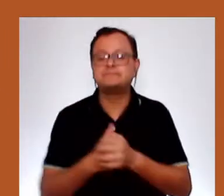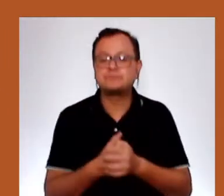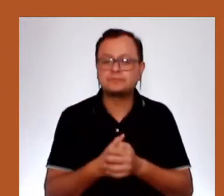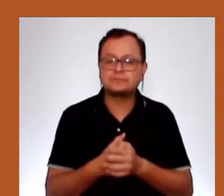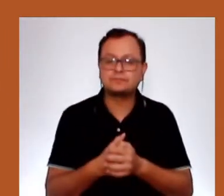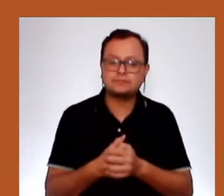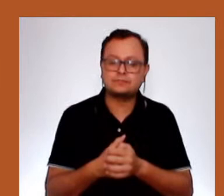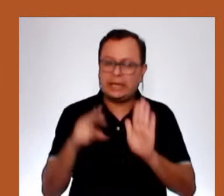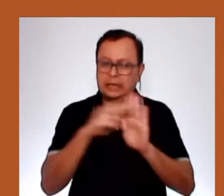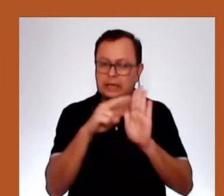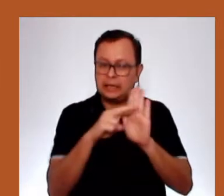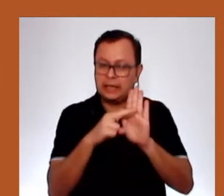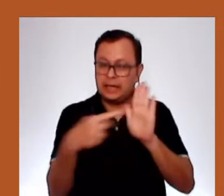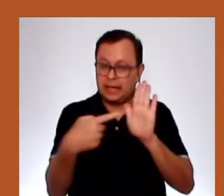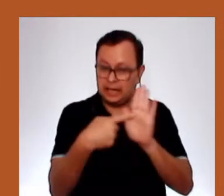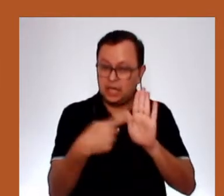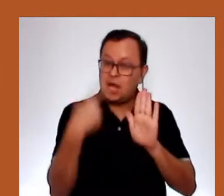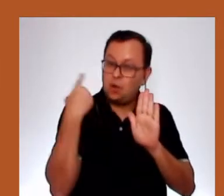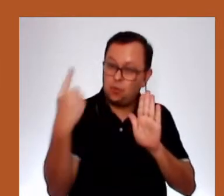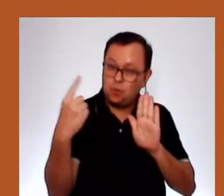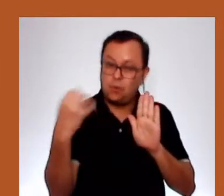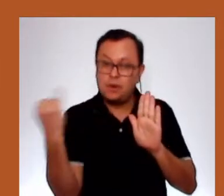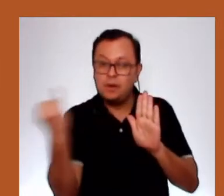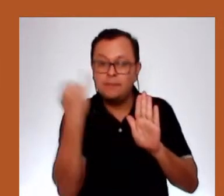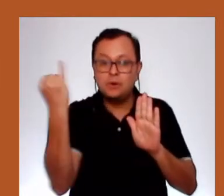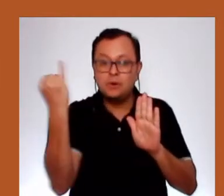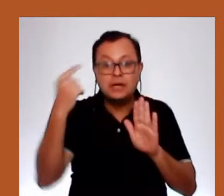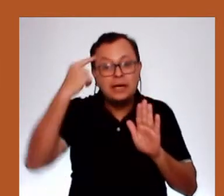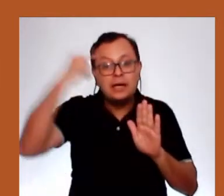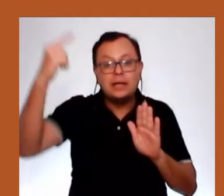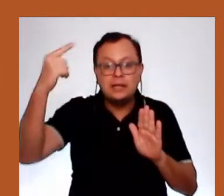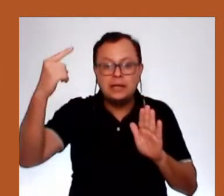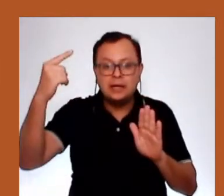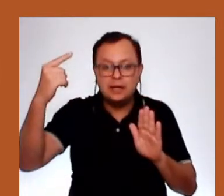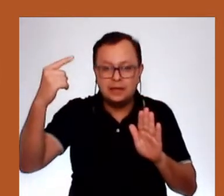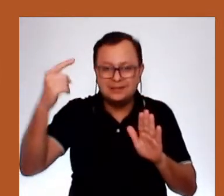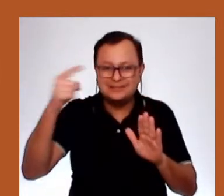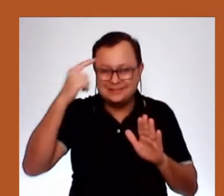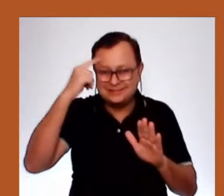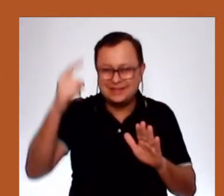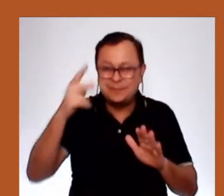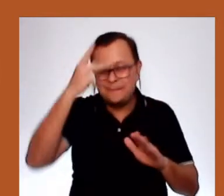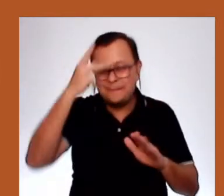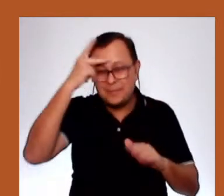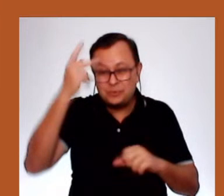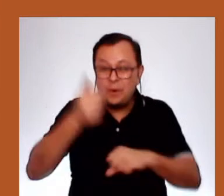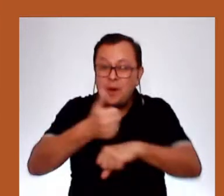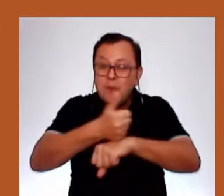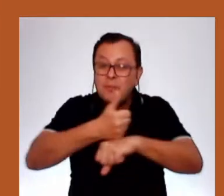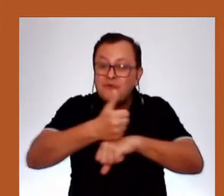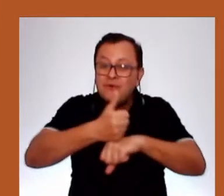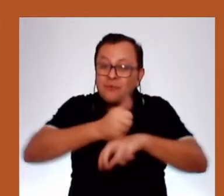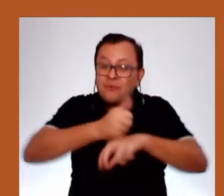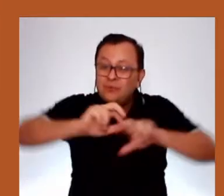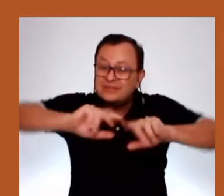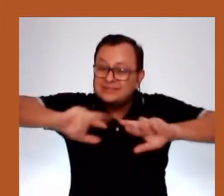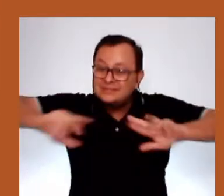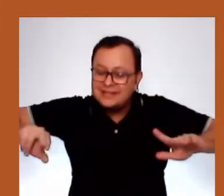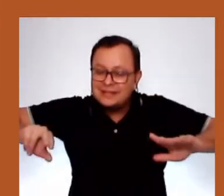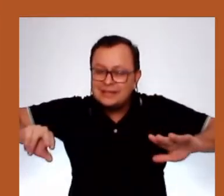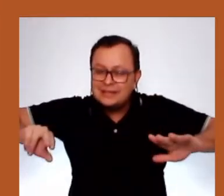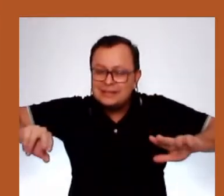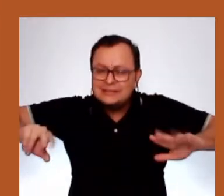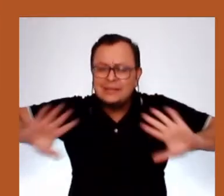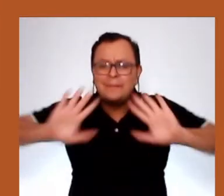E uma delas, importante, é essa ideia da multidisciplinariedade, né? Eu queria... Você pode falar um pouquinho para a